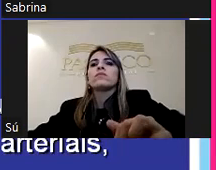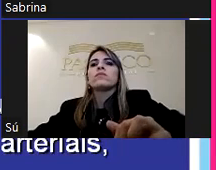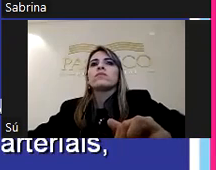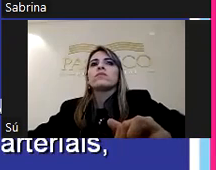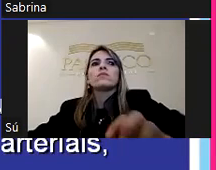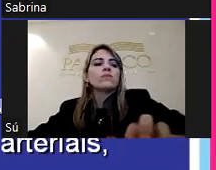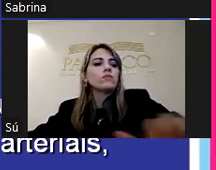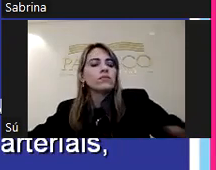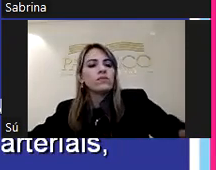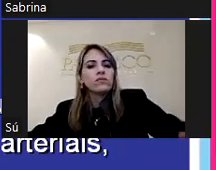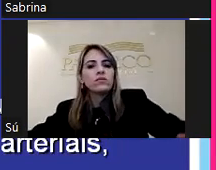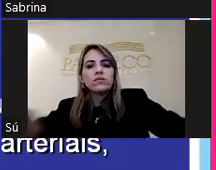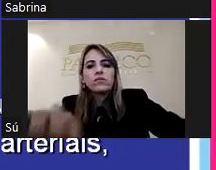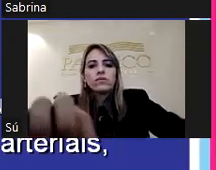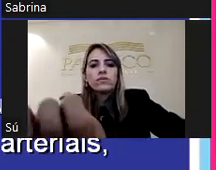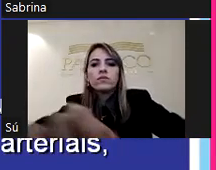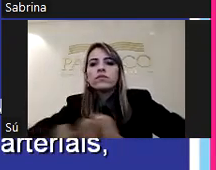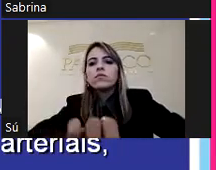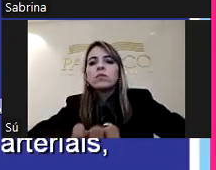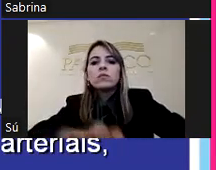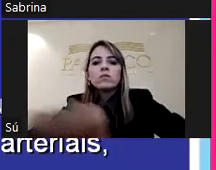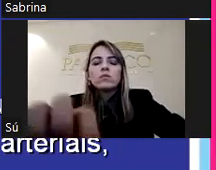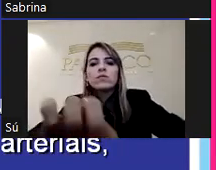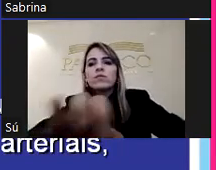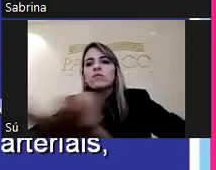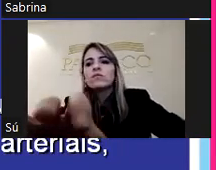como comprimir para que o sangue possa ser injetado.